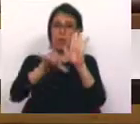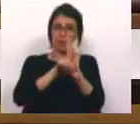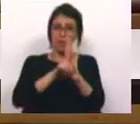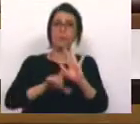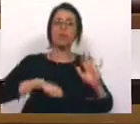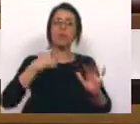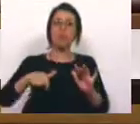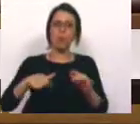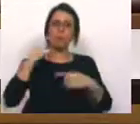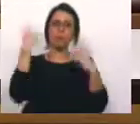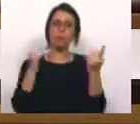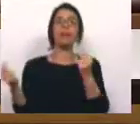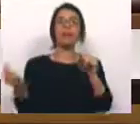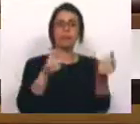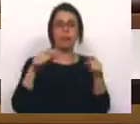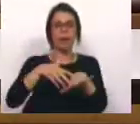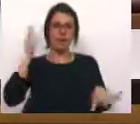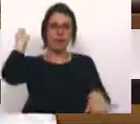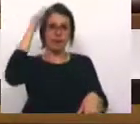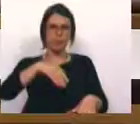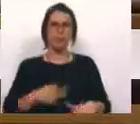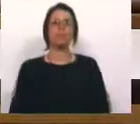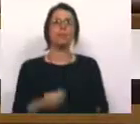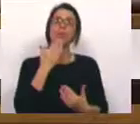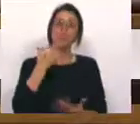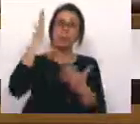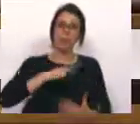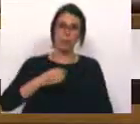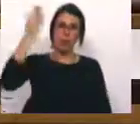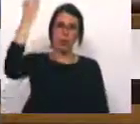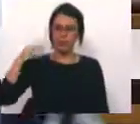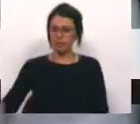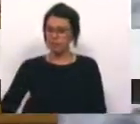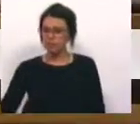de lei que os Verdes hoje trazem a debate na Assembleia da República. Muito obrigada, Sr. Presidente.